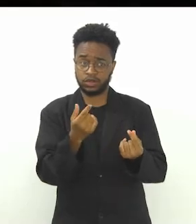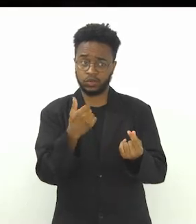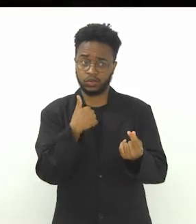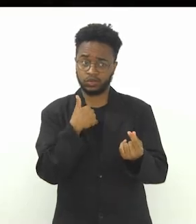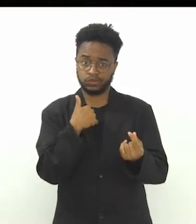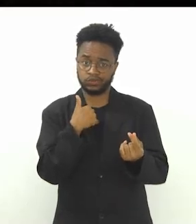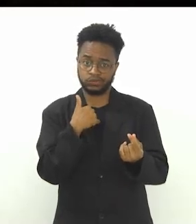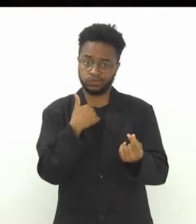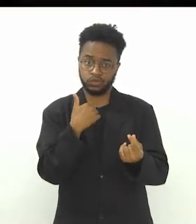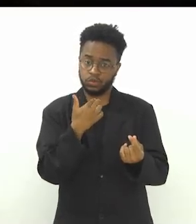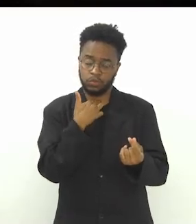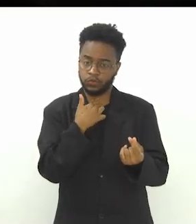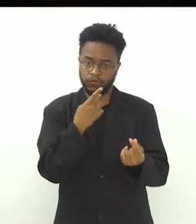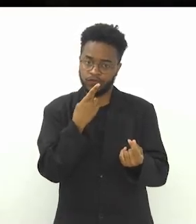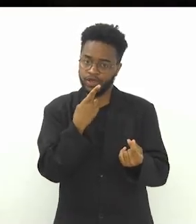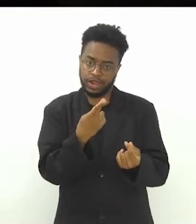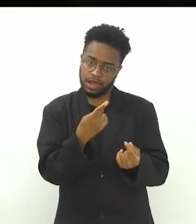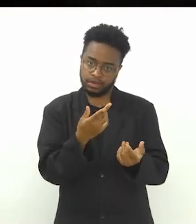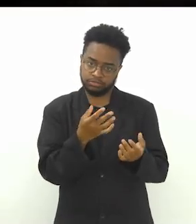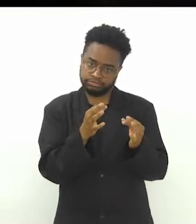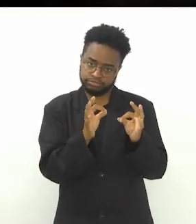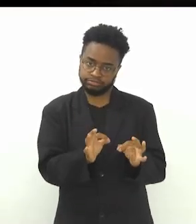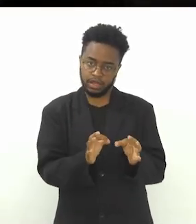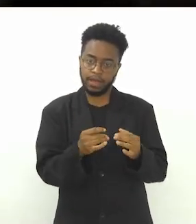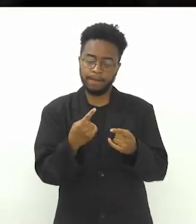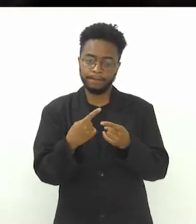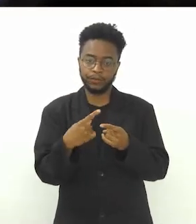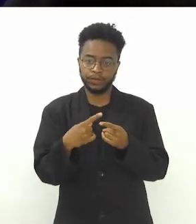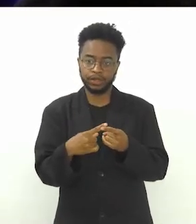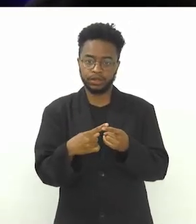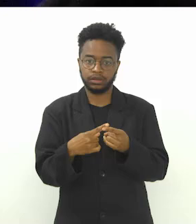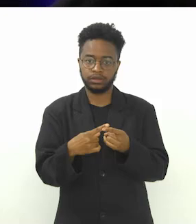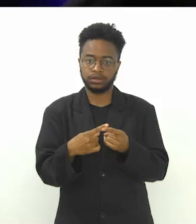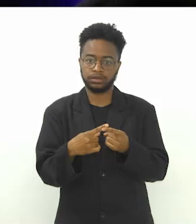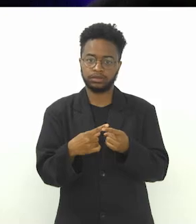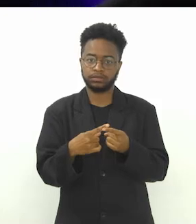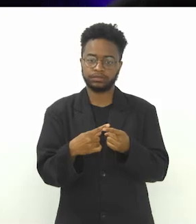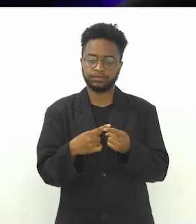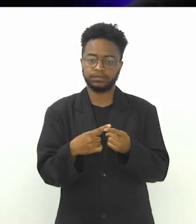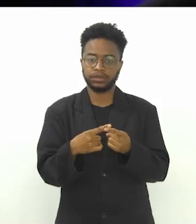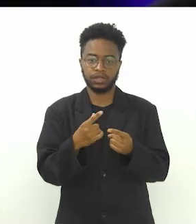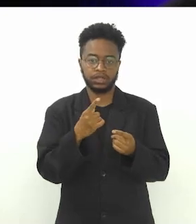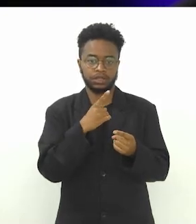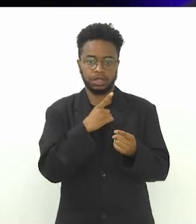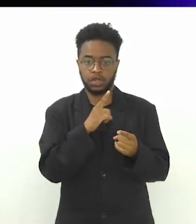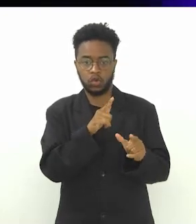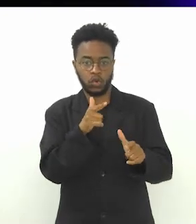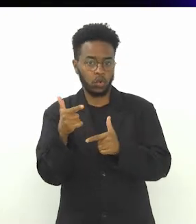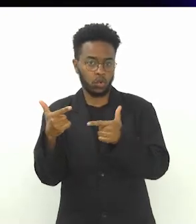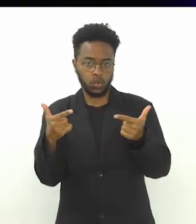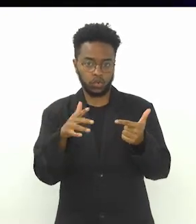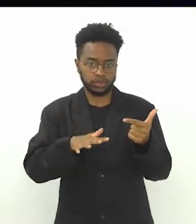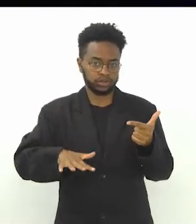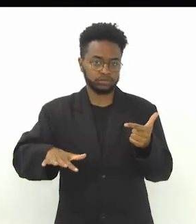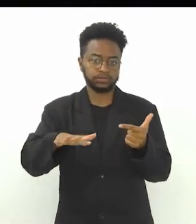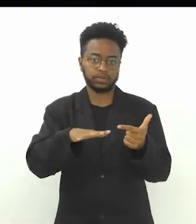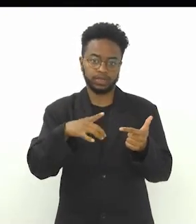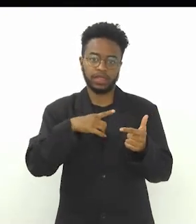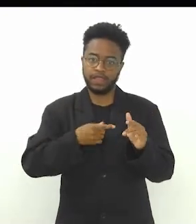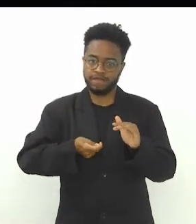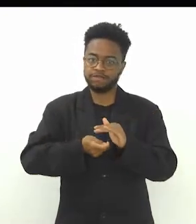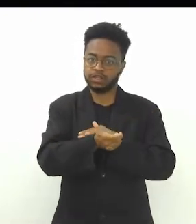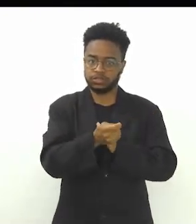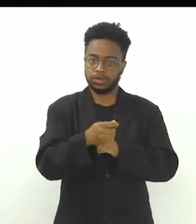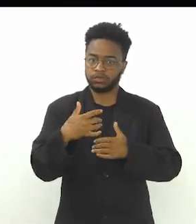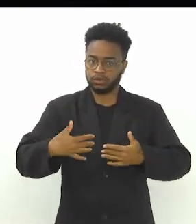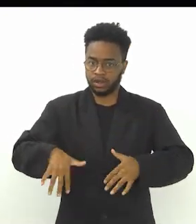eu não posso cravar que porque existem inúmeros setores que é um